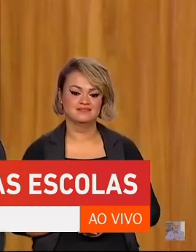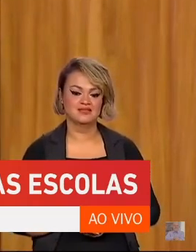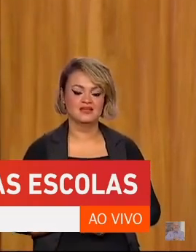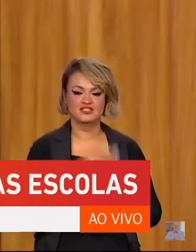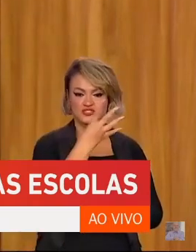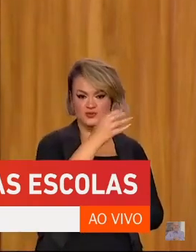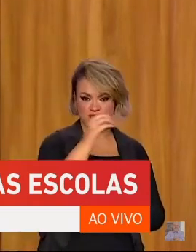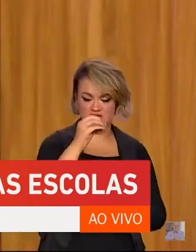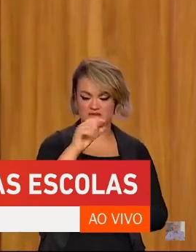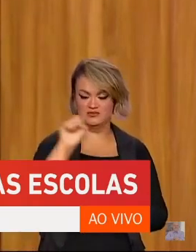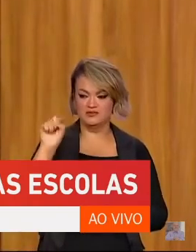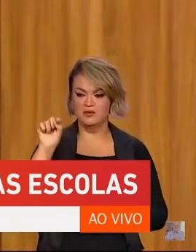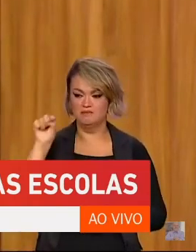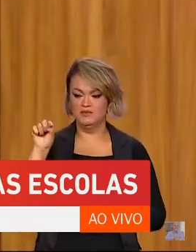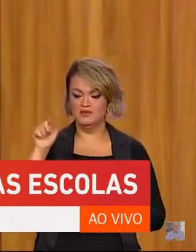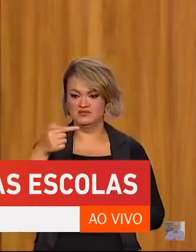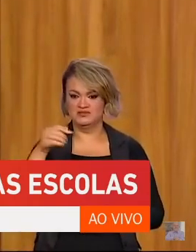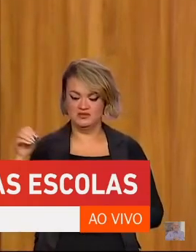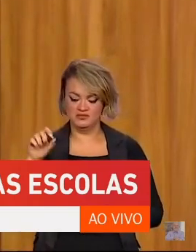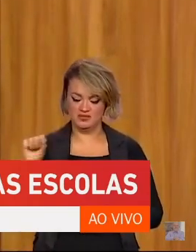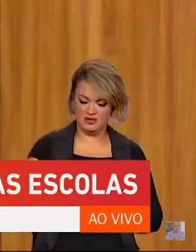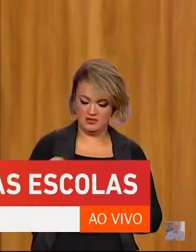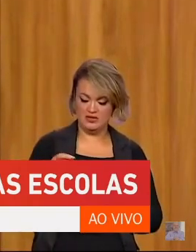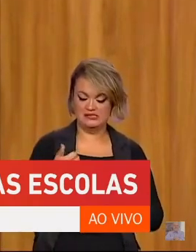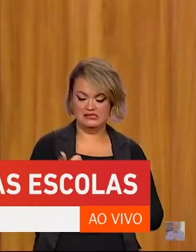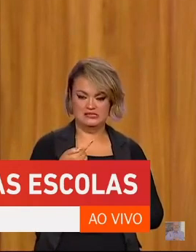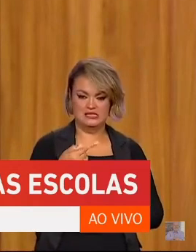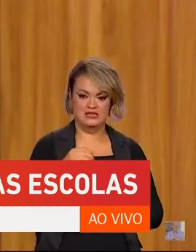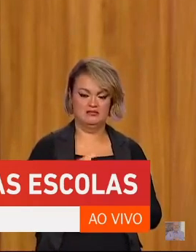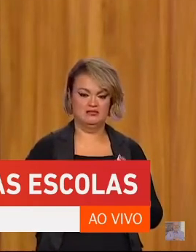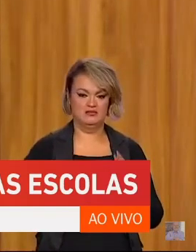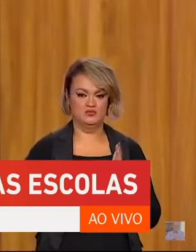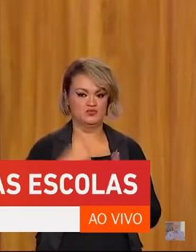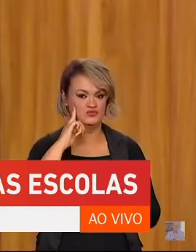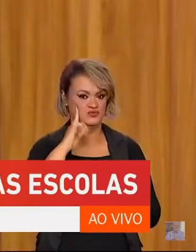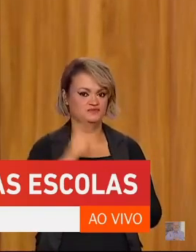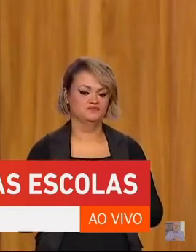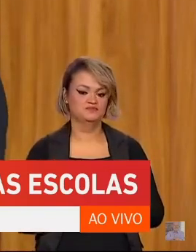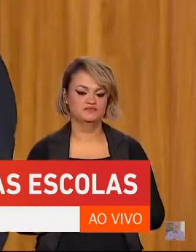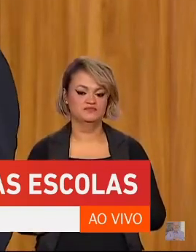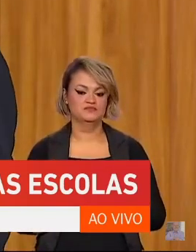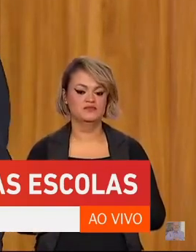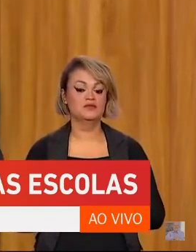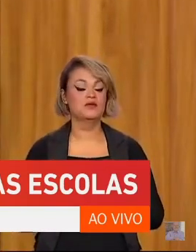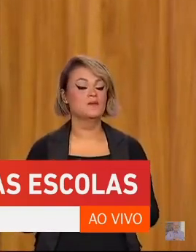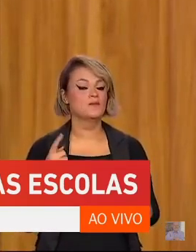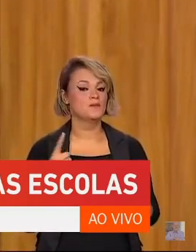de 400 até 1.700 e depois a queda para 170 denúncias por dia. Isso